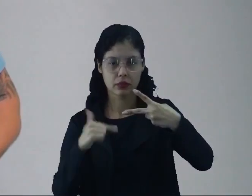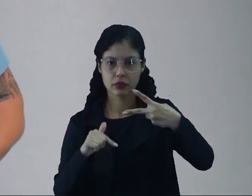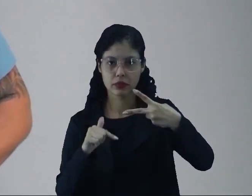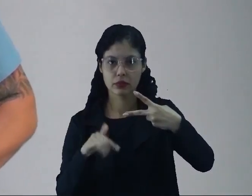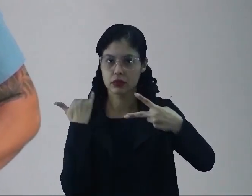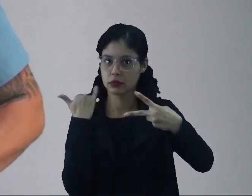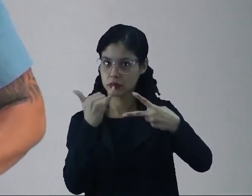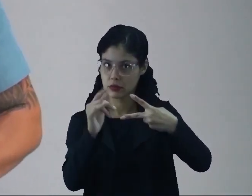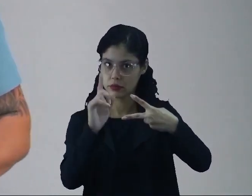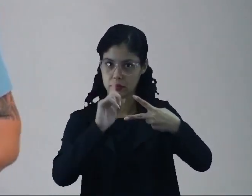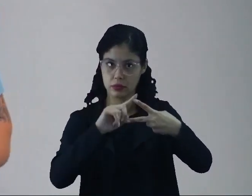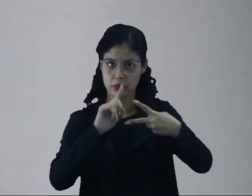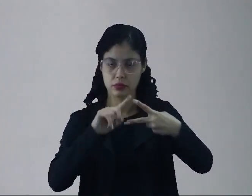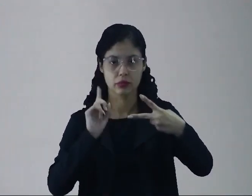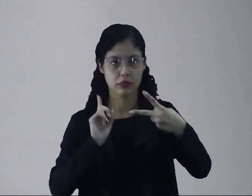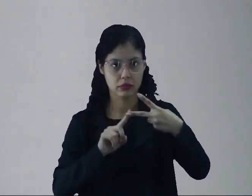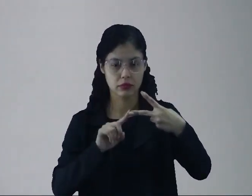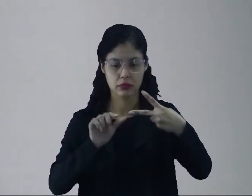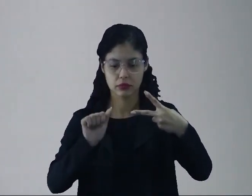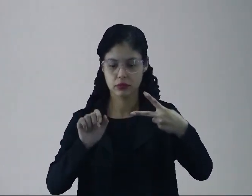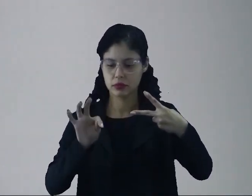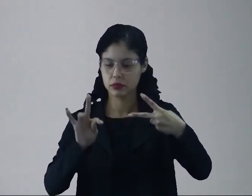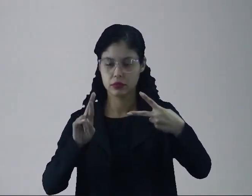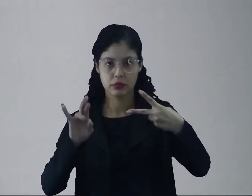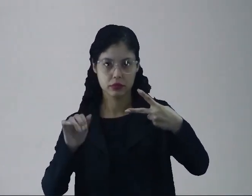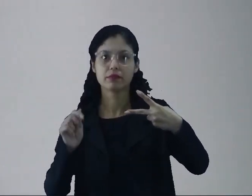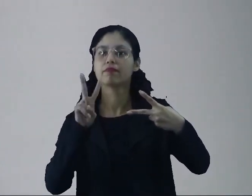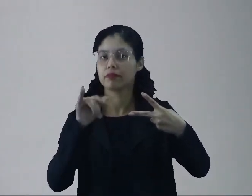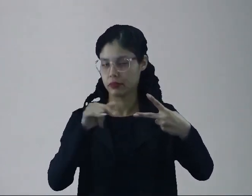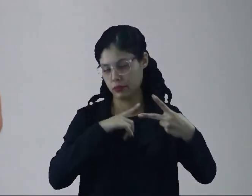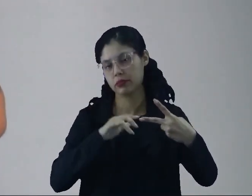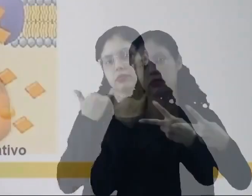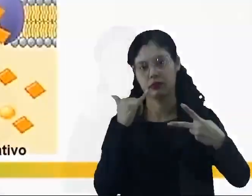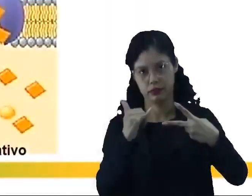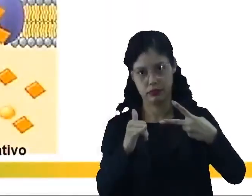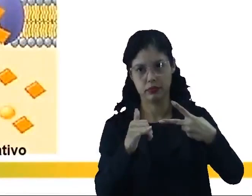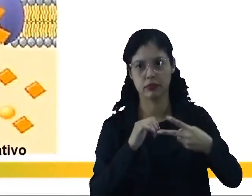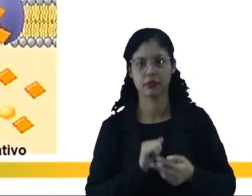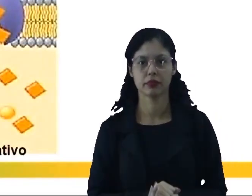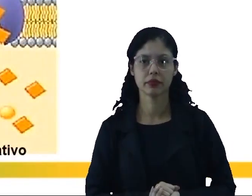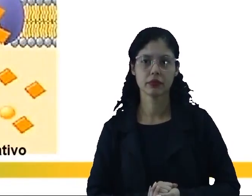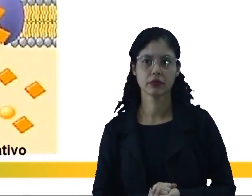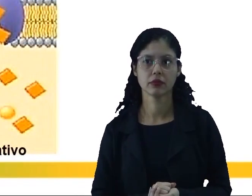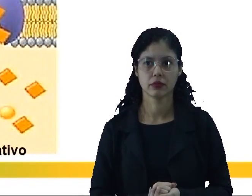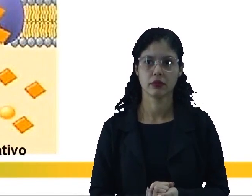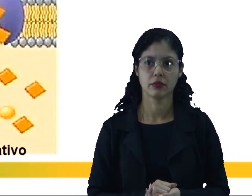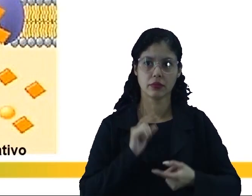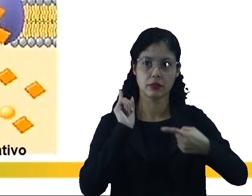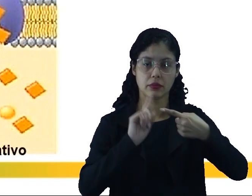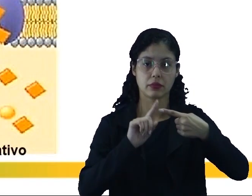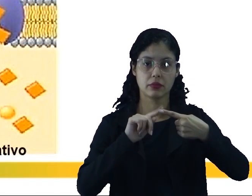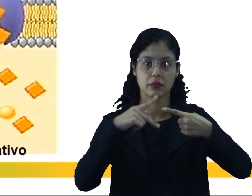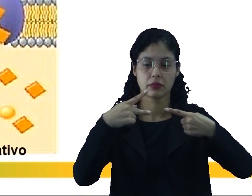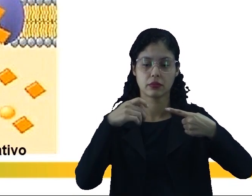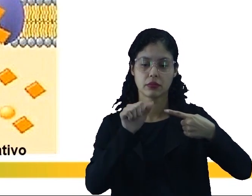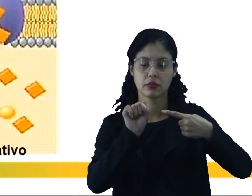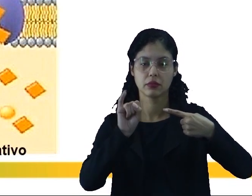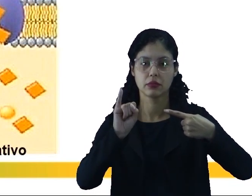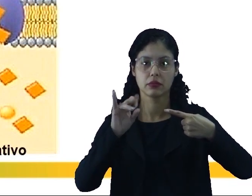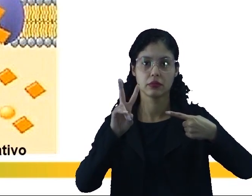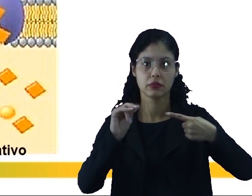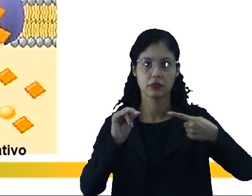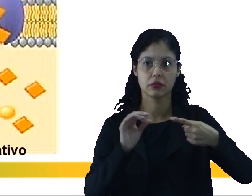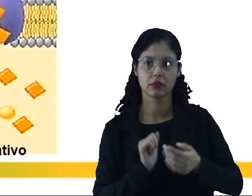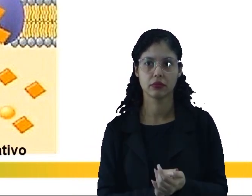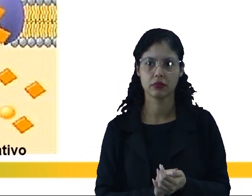gasto de energia, e um transporte ativo, onde eu vou ter gasto de energia. No exemplo de transporte passivo, eu vou